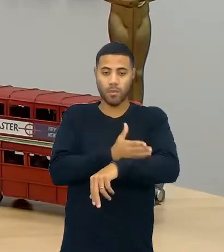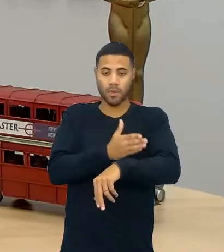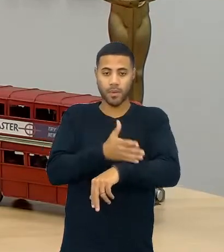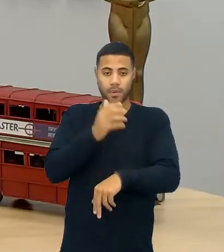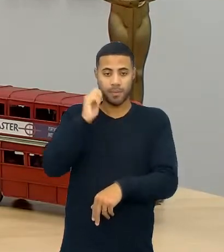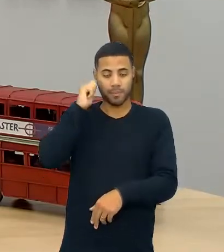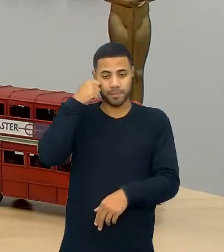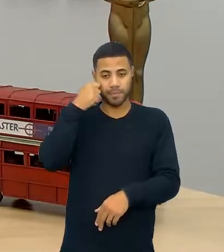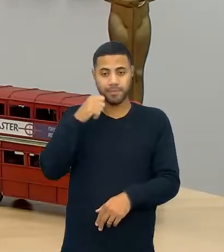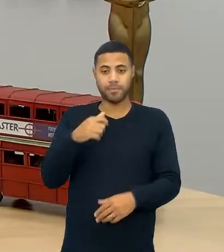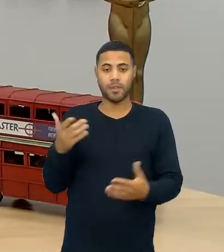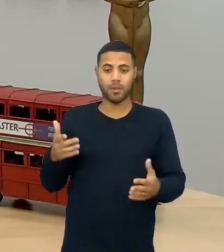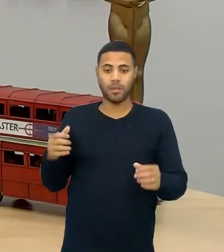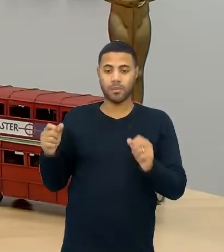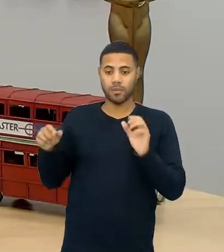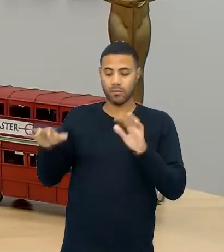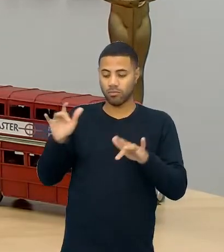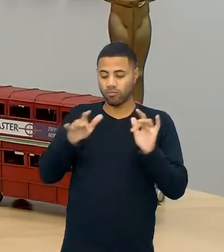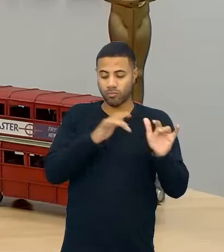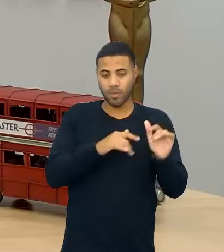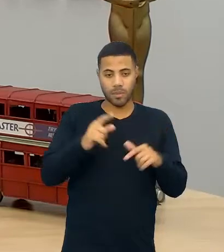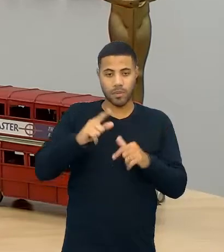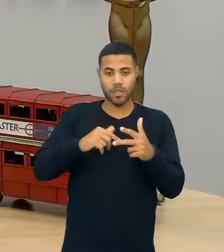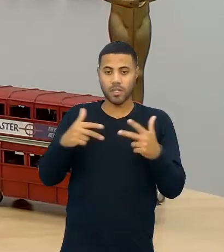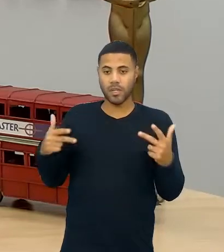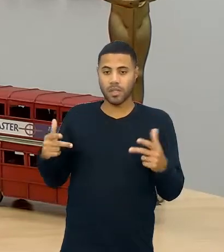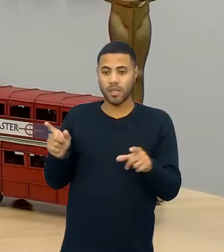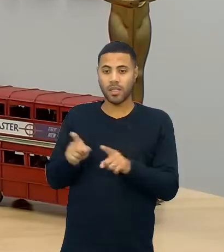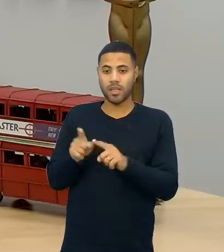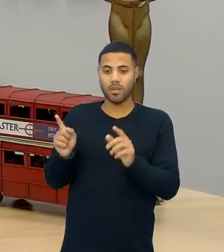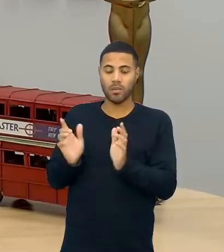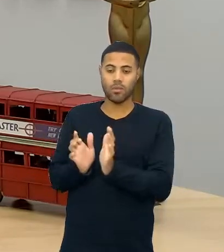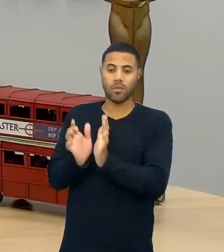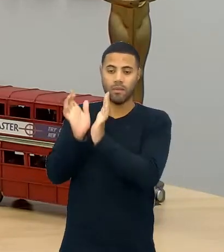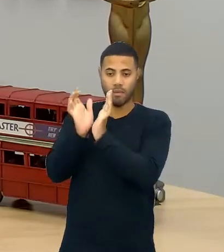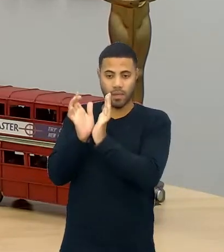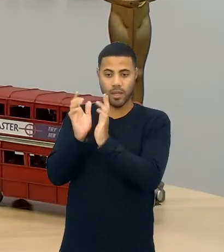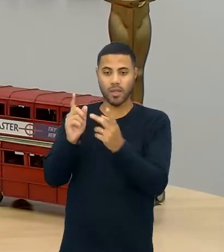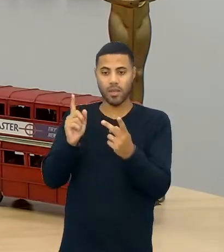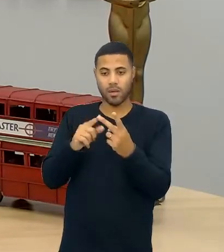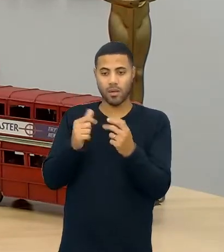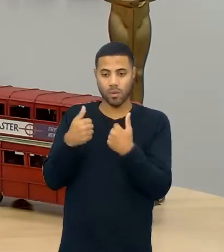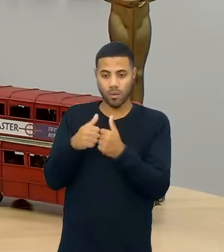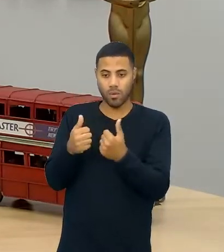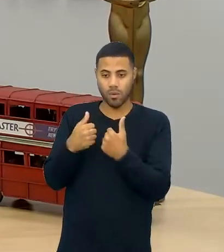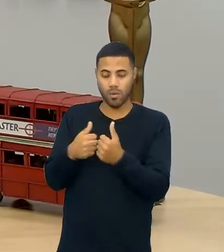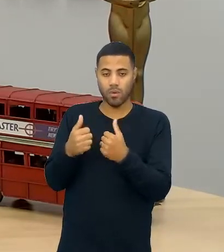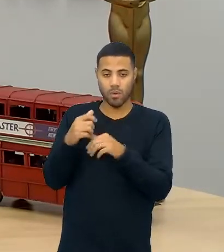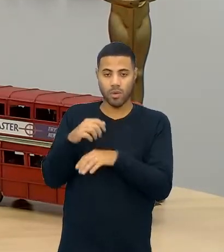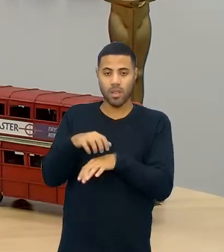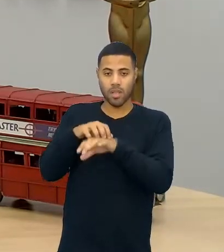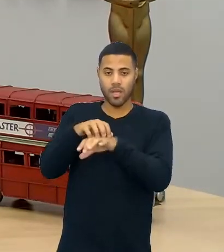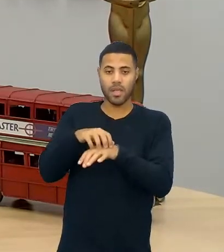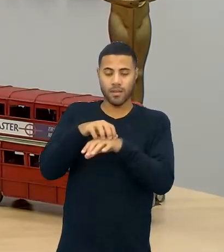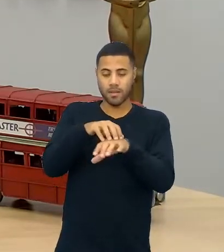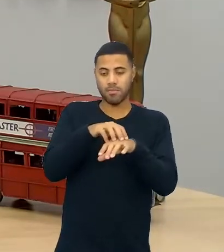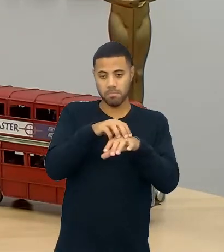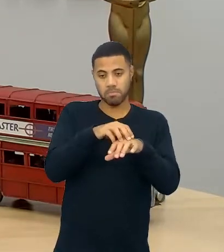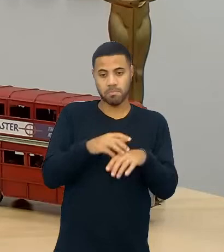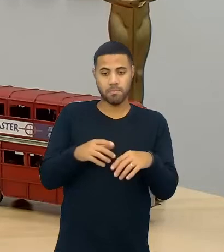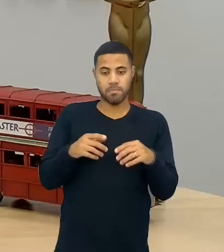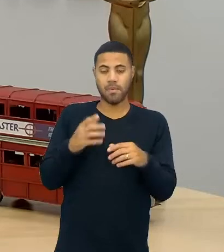ao cenário do jornalismo, né? Por que não um troféu? Por que não pensarmos nesse ônibus que nos leva, que nos possibilitará